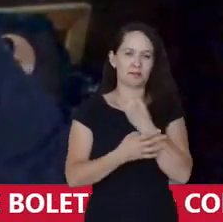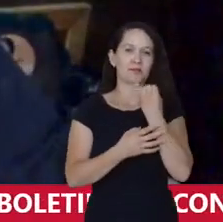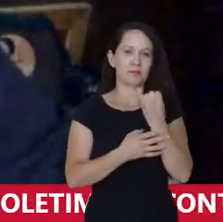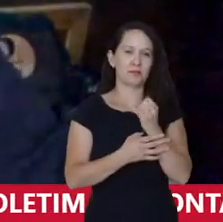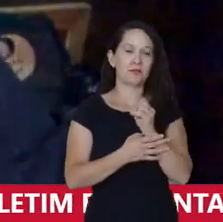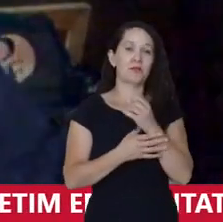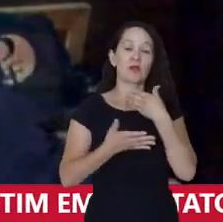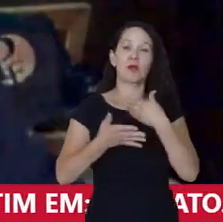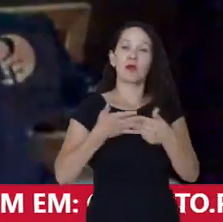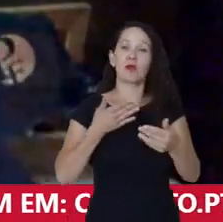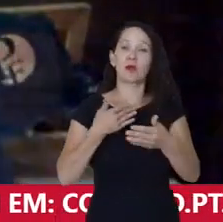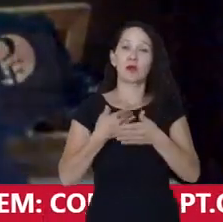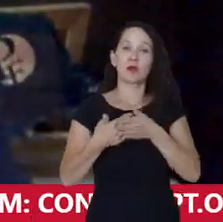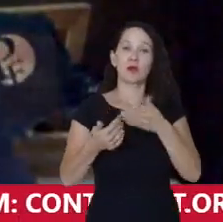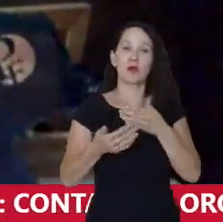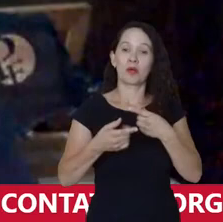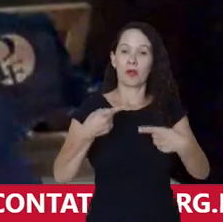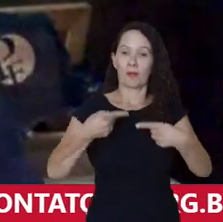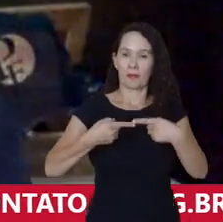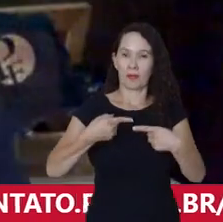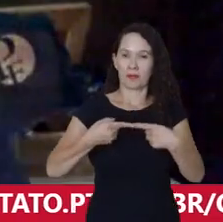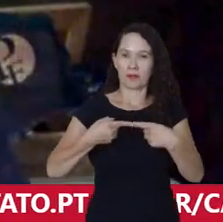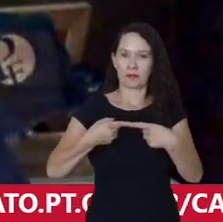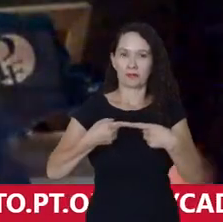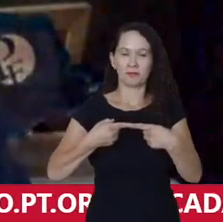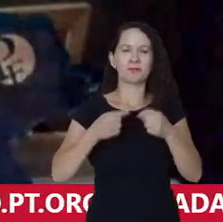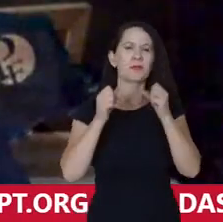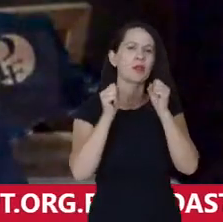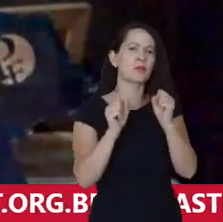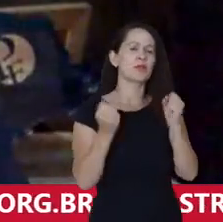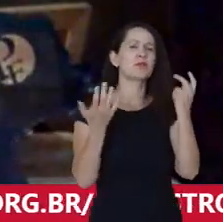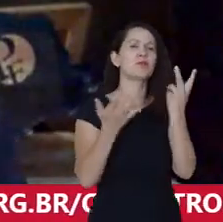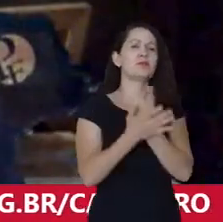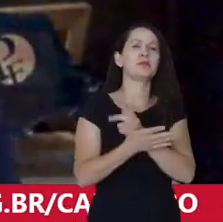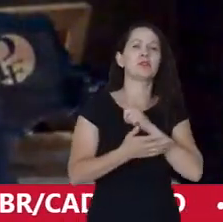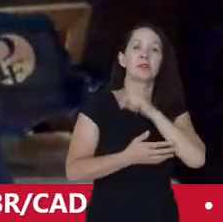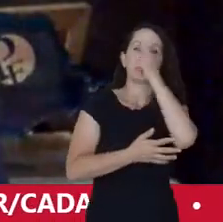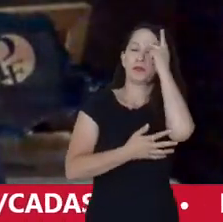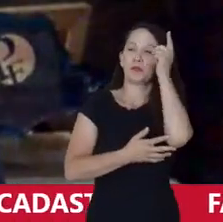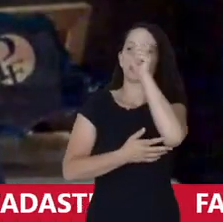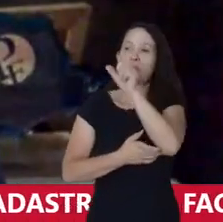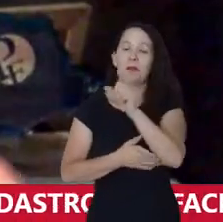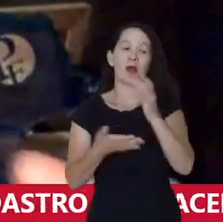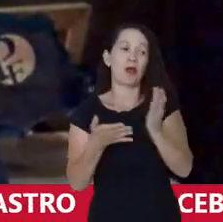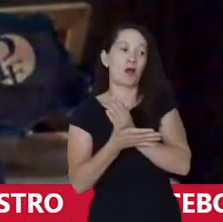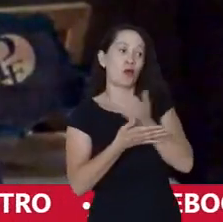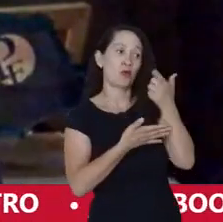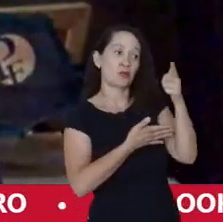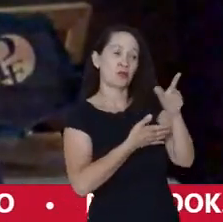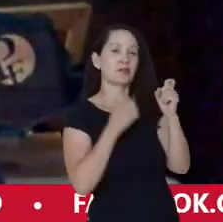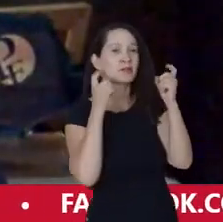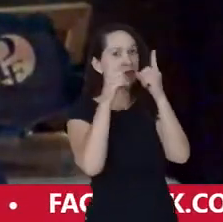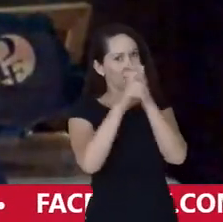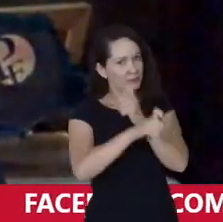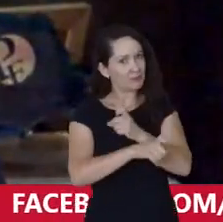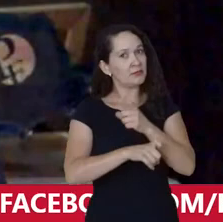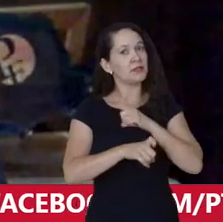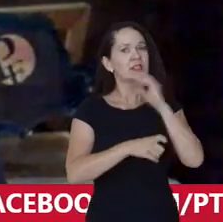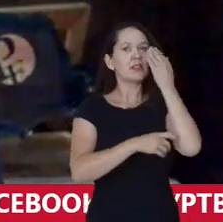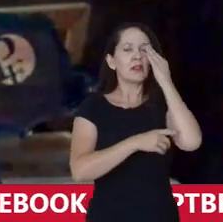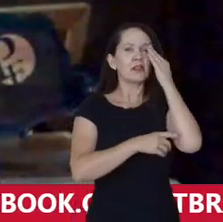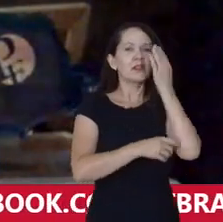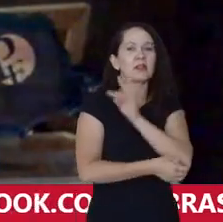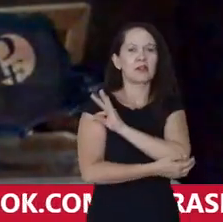para qualquer debate. Mas pode ser que tenha uma pessoa ou outra que tenha um pouco de dificuldade, né, da